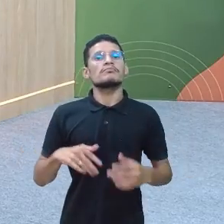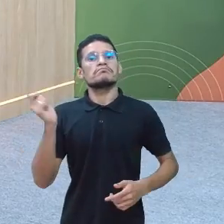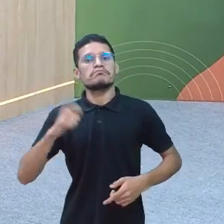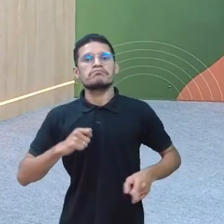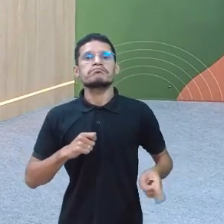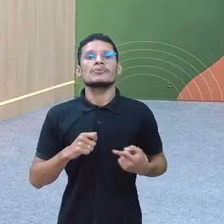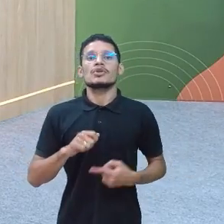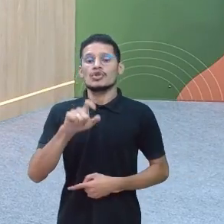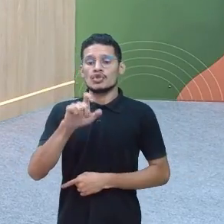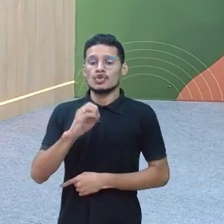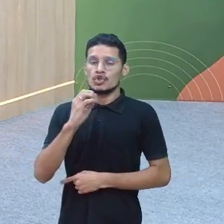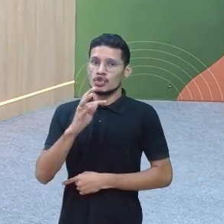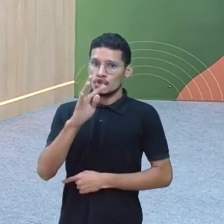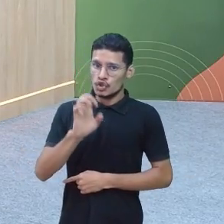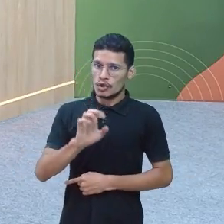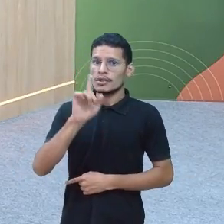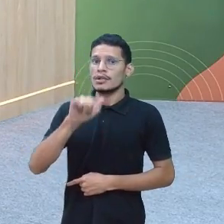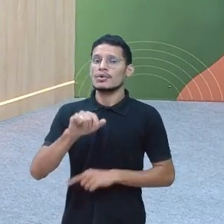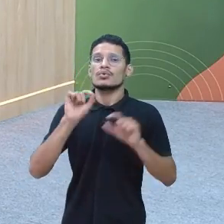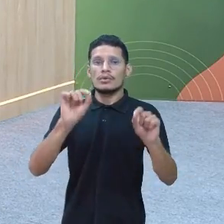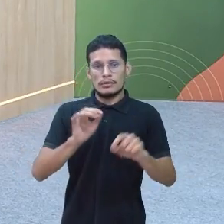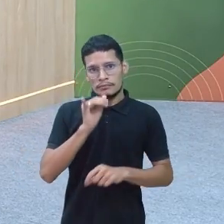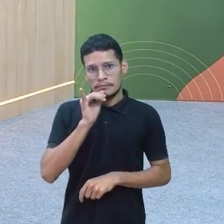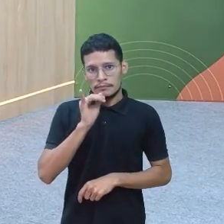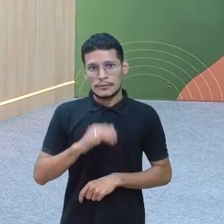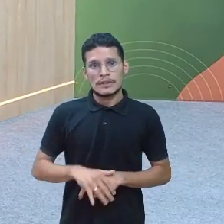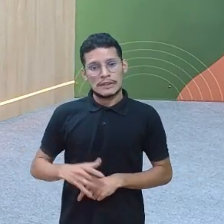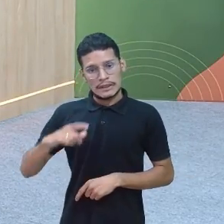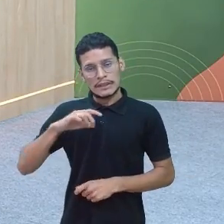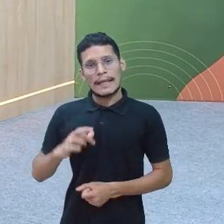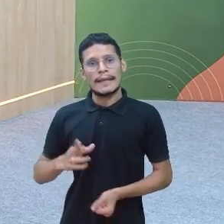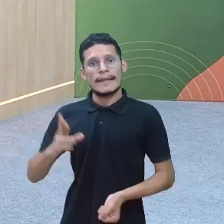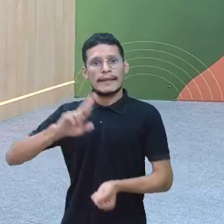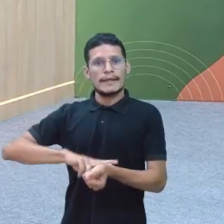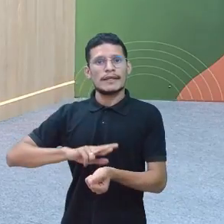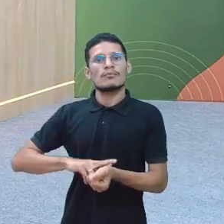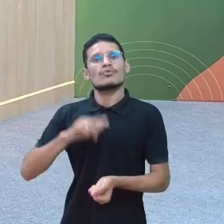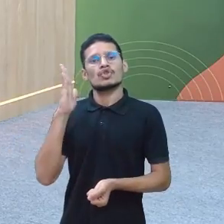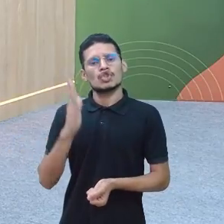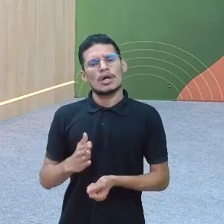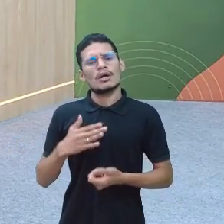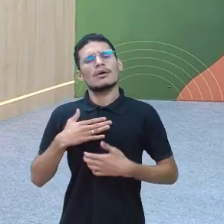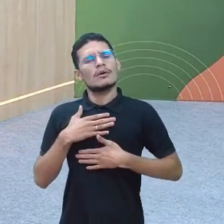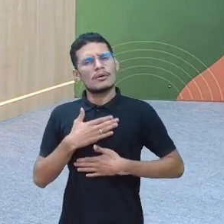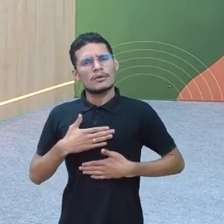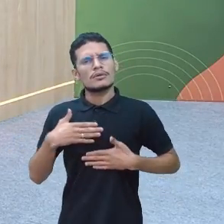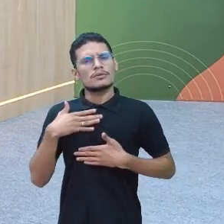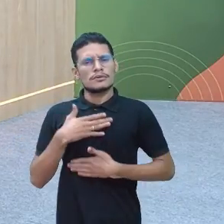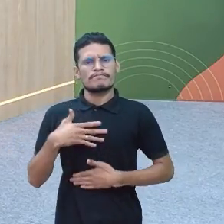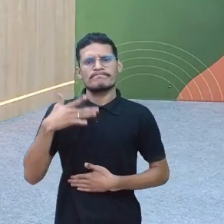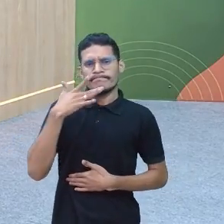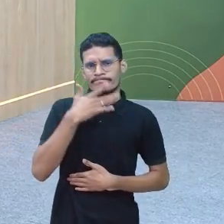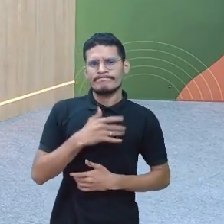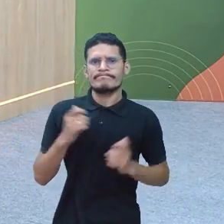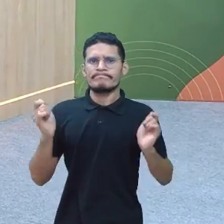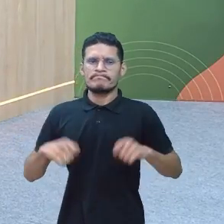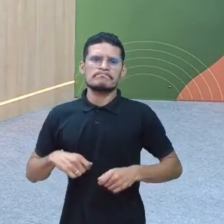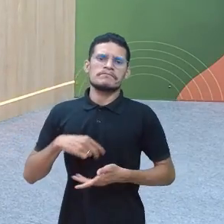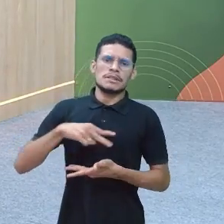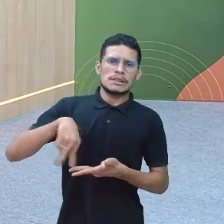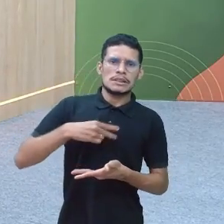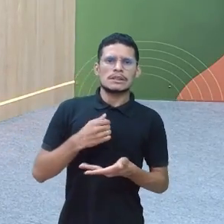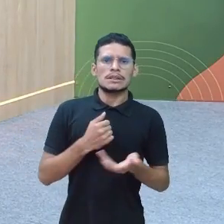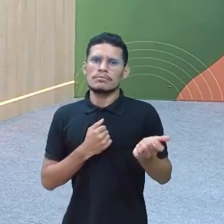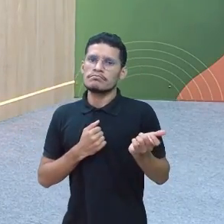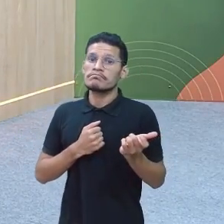o shot, a gente vai ter aquele ritmo mais gostosinho de ser dançado, né? mais malemolência, só